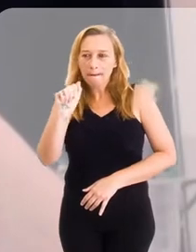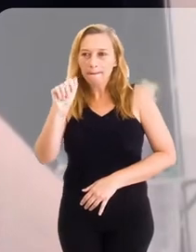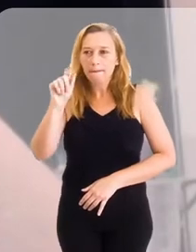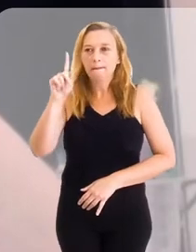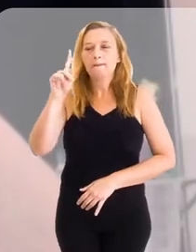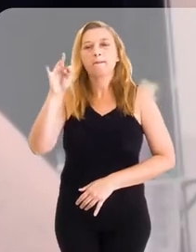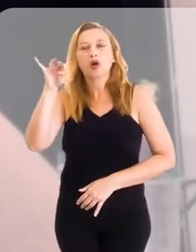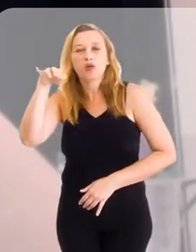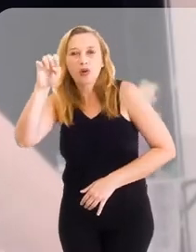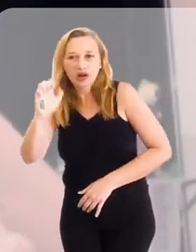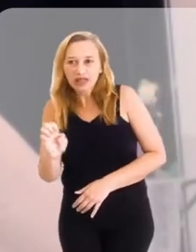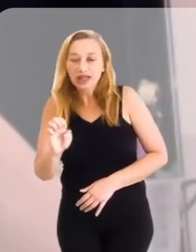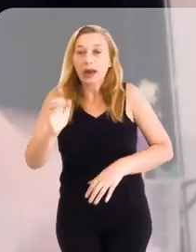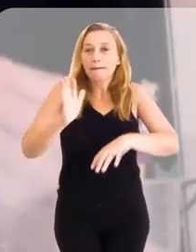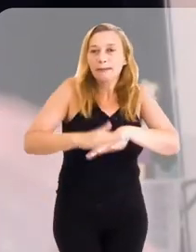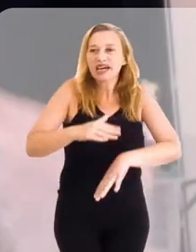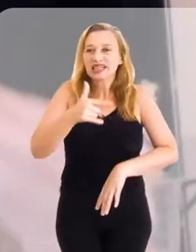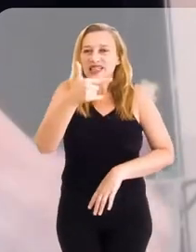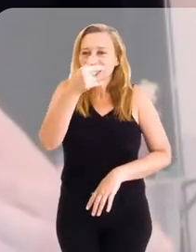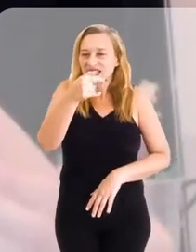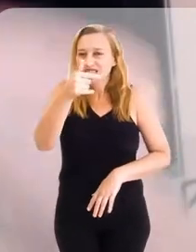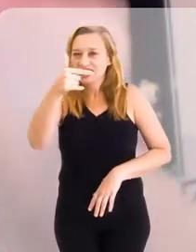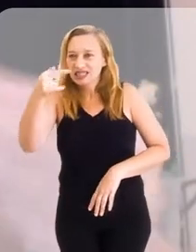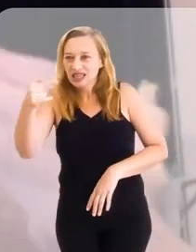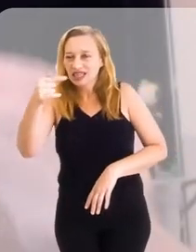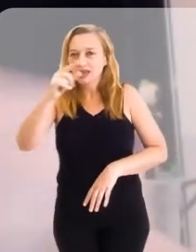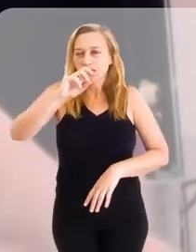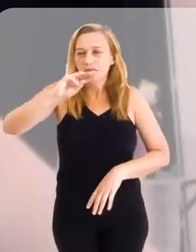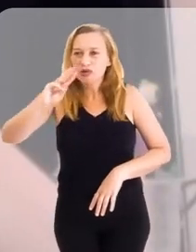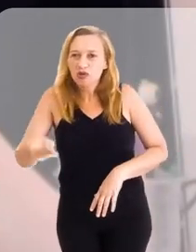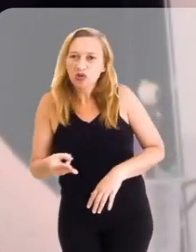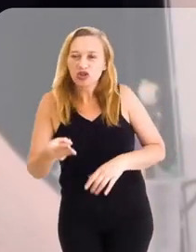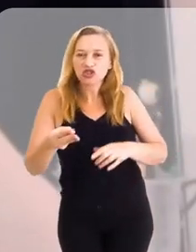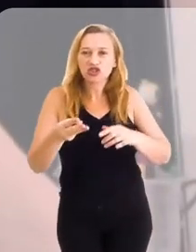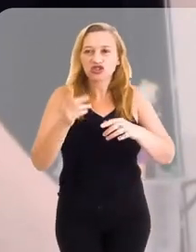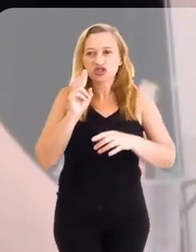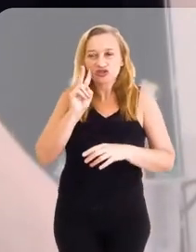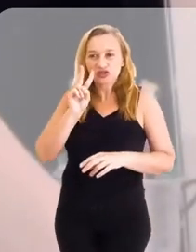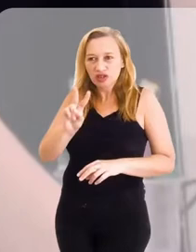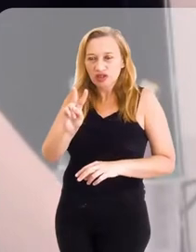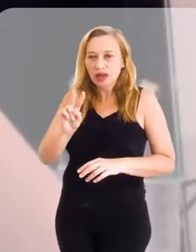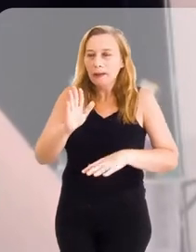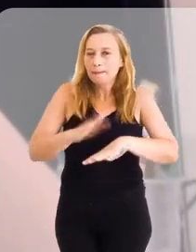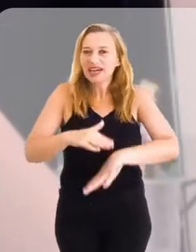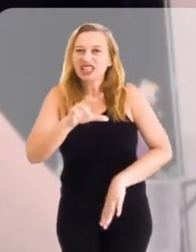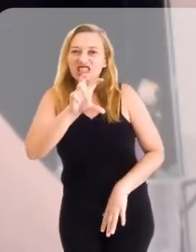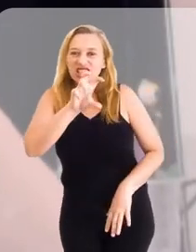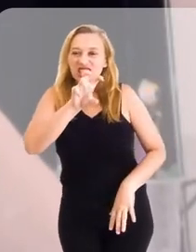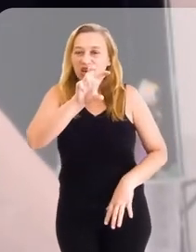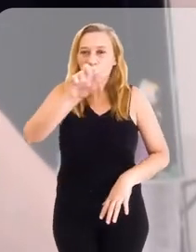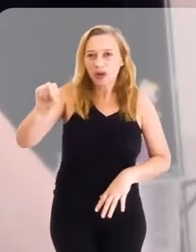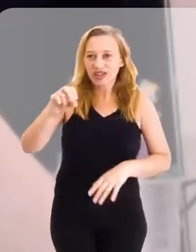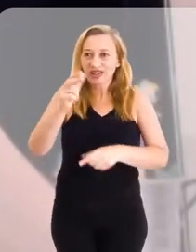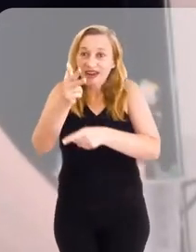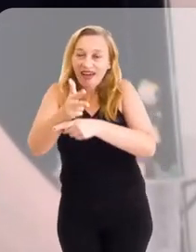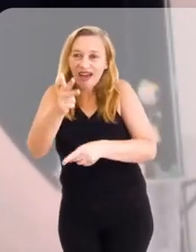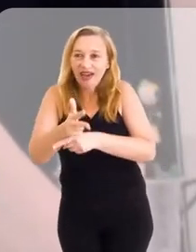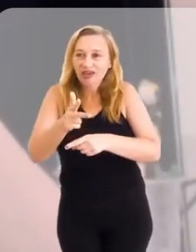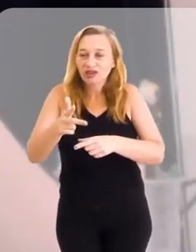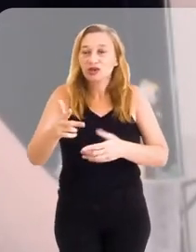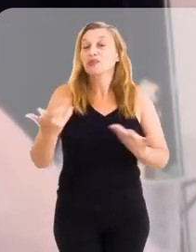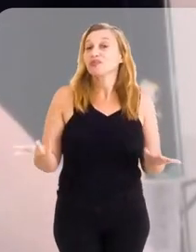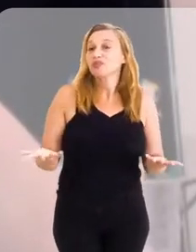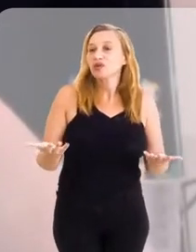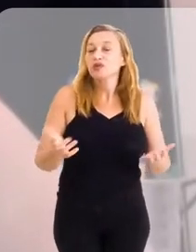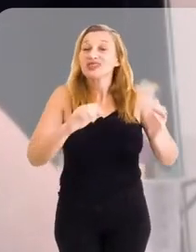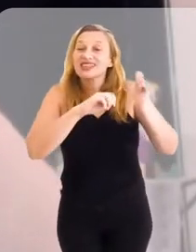Acrópole, seus vídeos já tiveram mais de 77 milhões de visualizações. E só no ano passado ela fez mais de 50 lives.